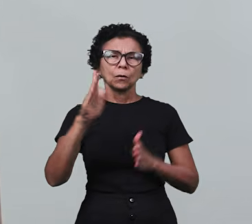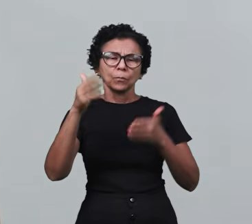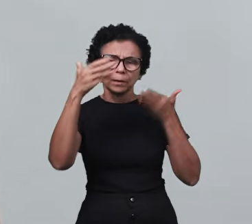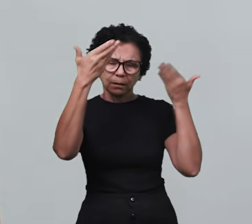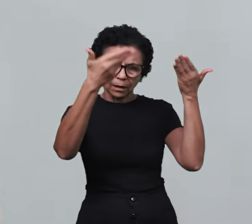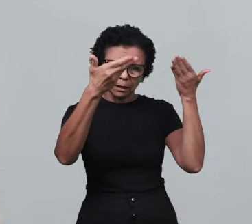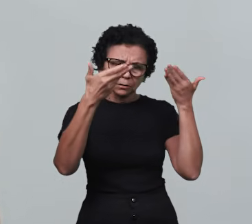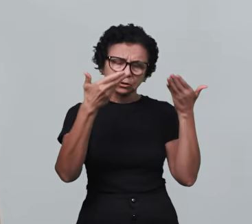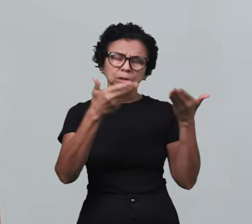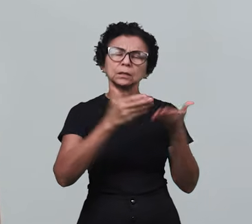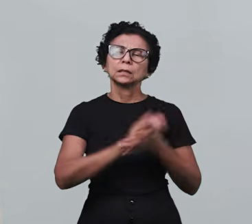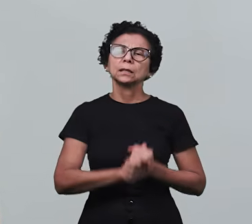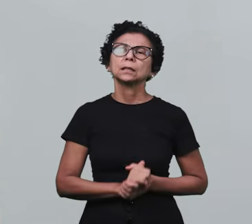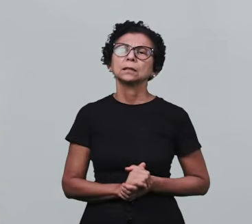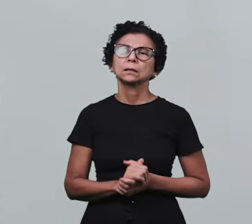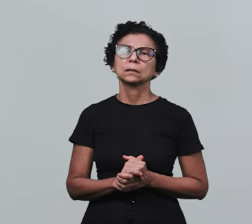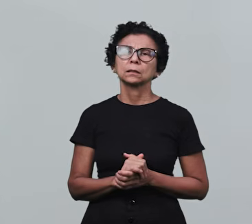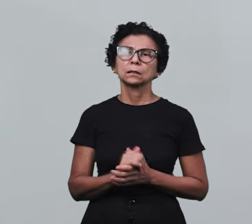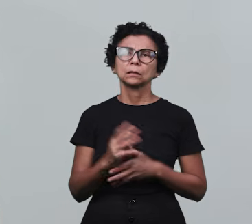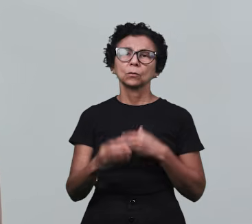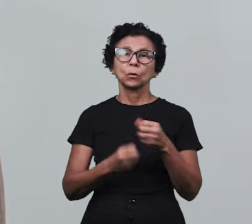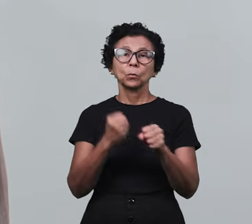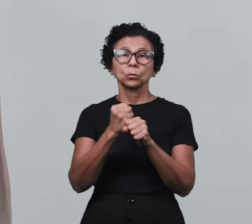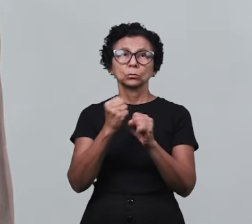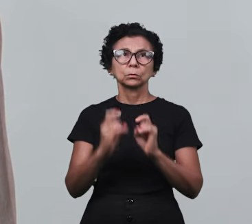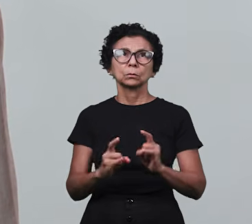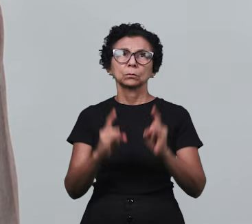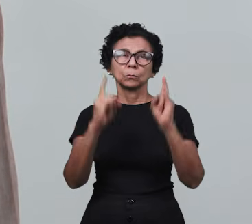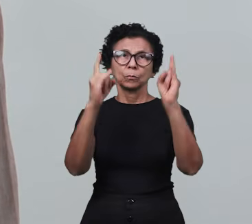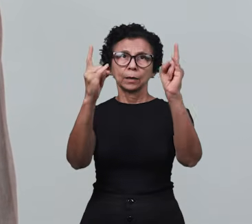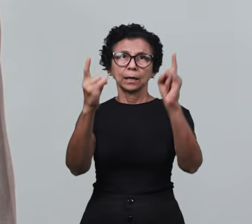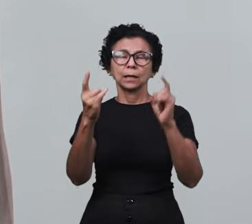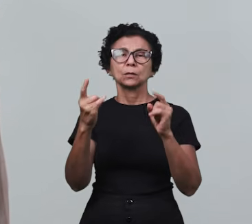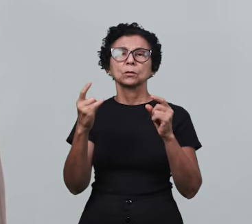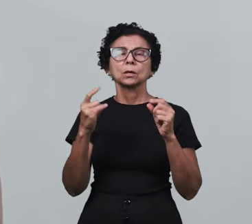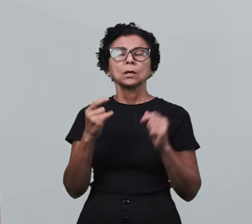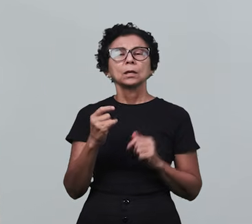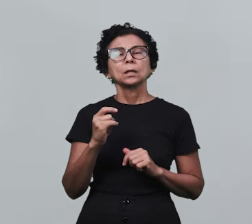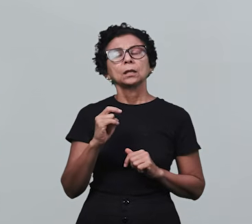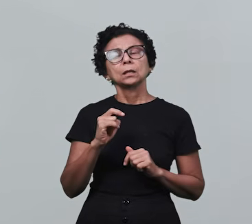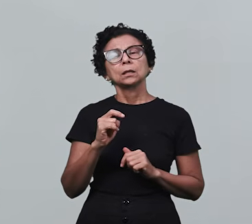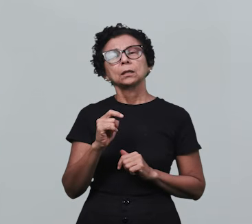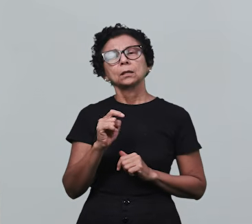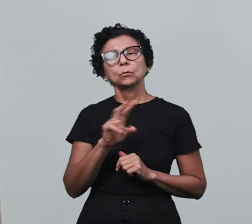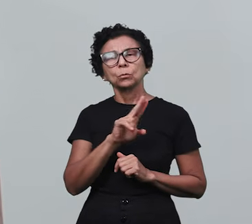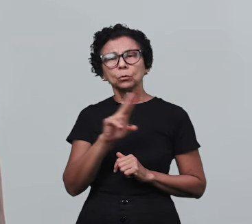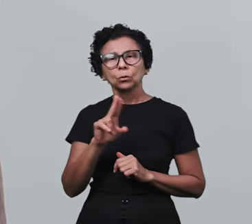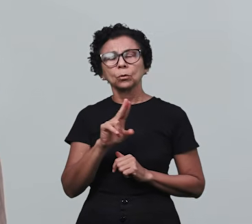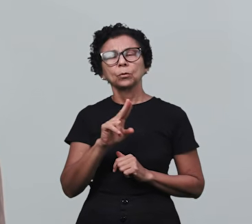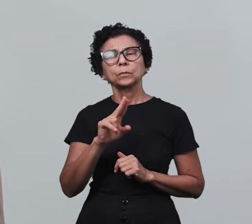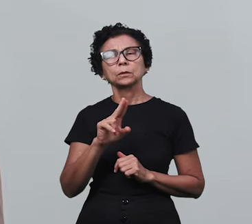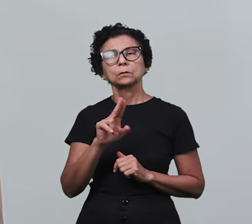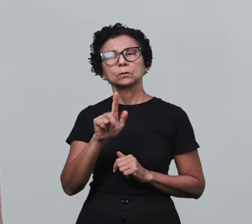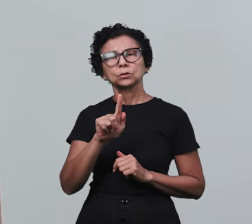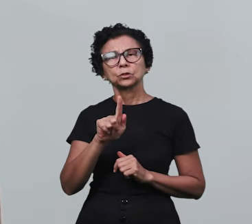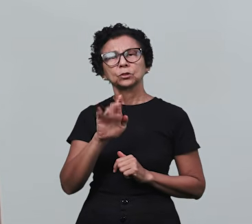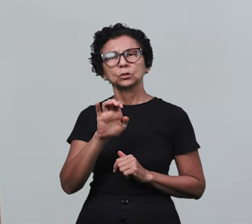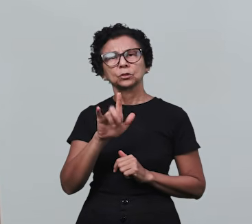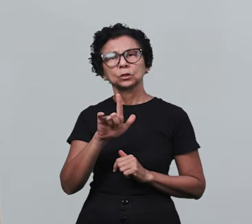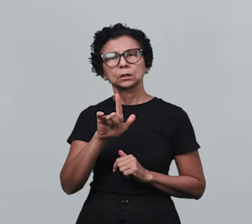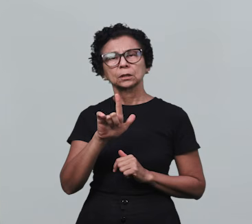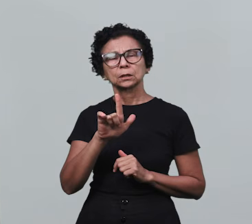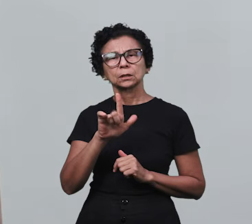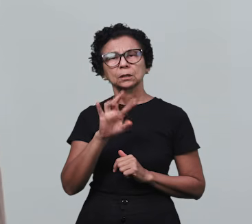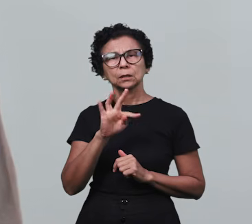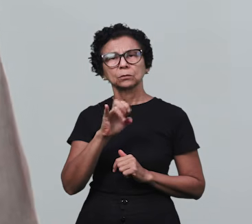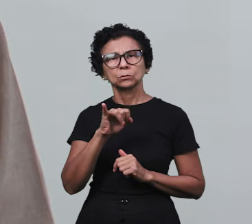percebemos como eles também reconhecem o trabalho que o pastor Geudeti sempre teve